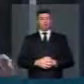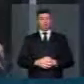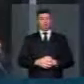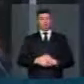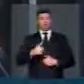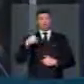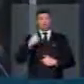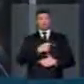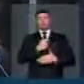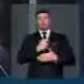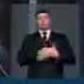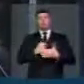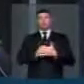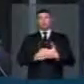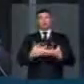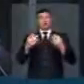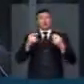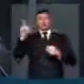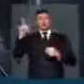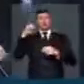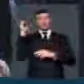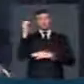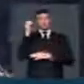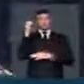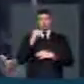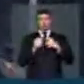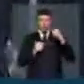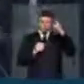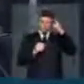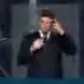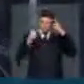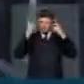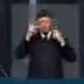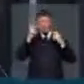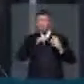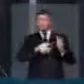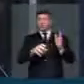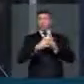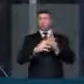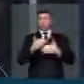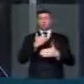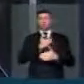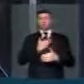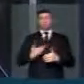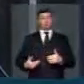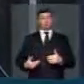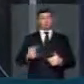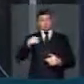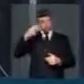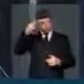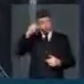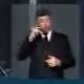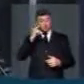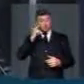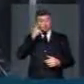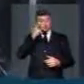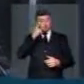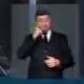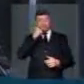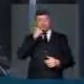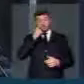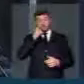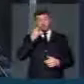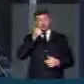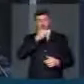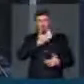Lutamos muito lá no Rio Grande do Sul para fazer o concurso público. E me lembro Patrícia Ketterman, minha